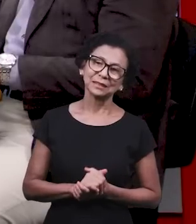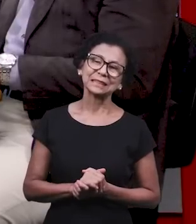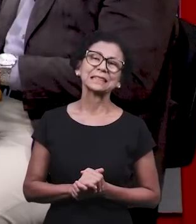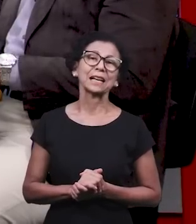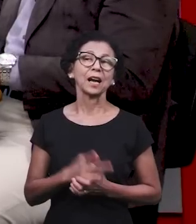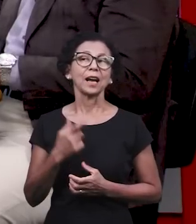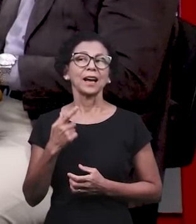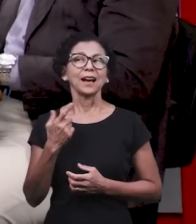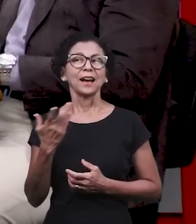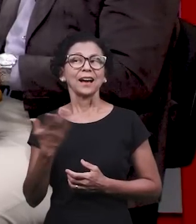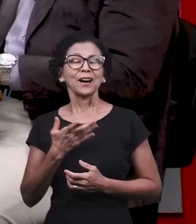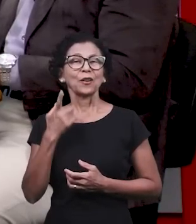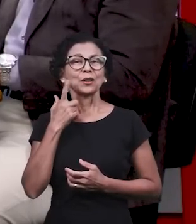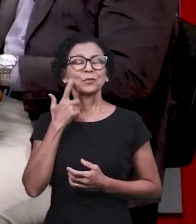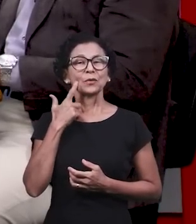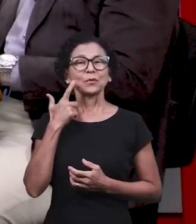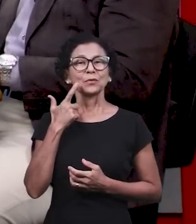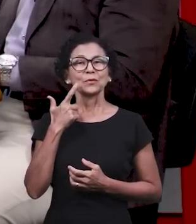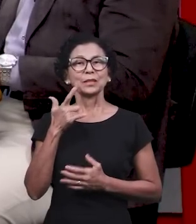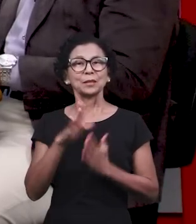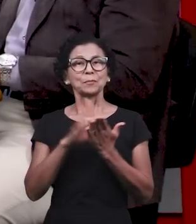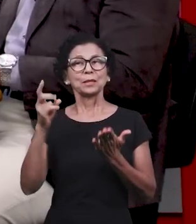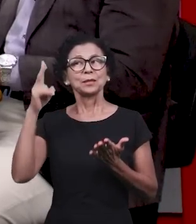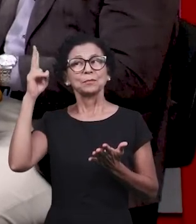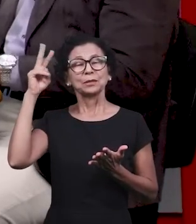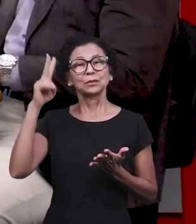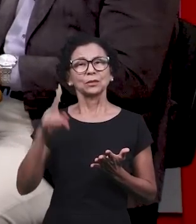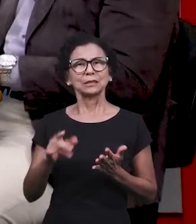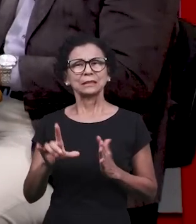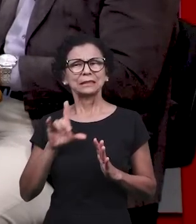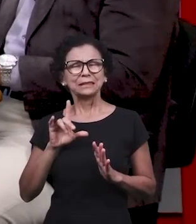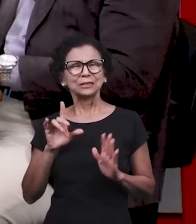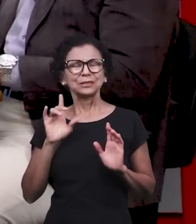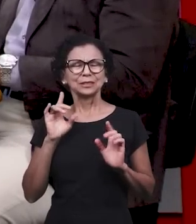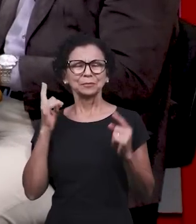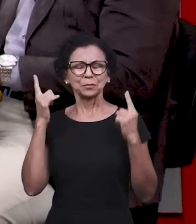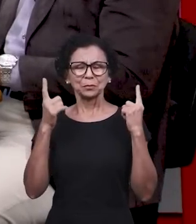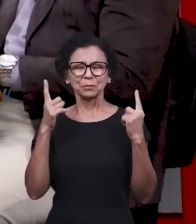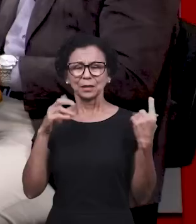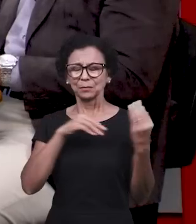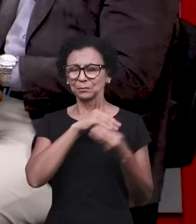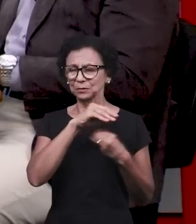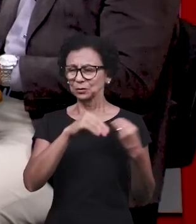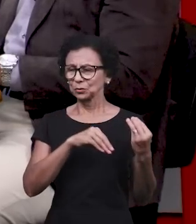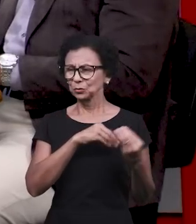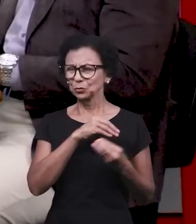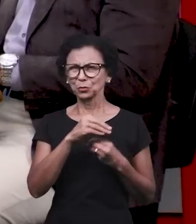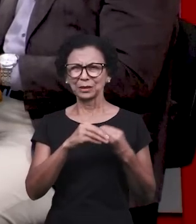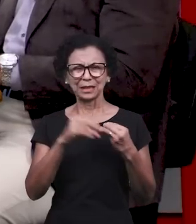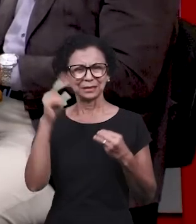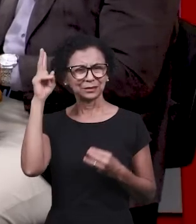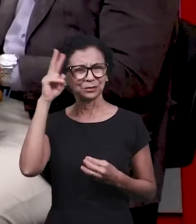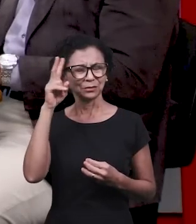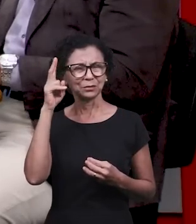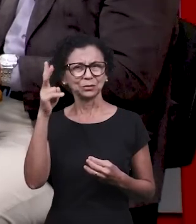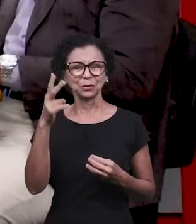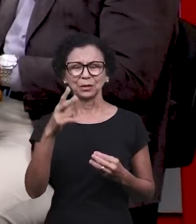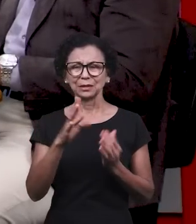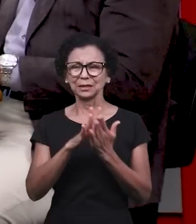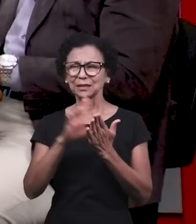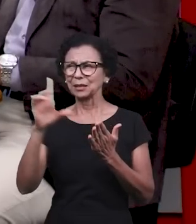dos filósofos, eu tenho que conhecer isso. Então, fiz história por isso e por gostar de história, gostar